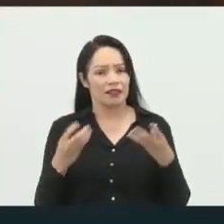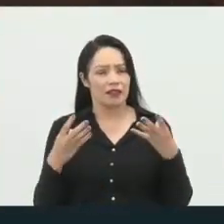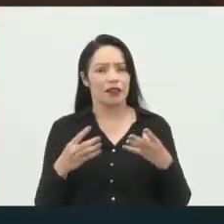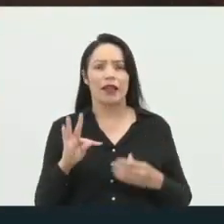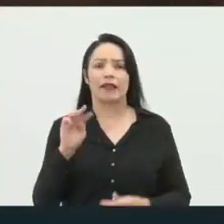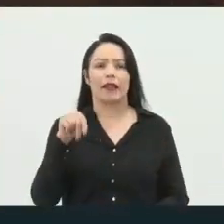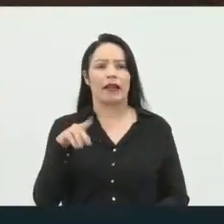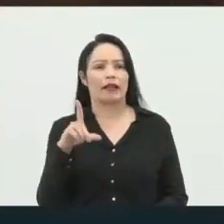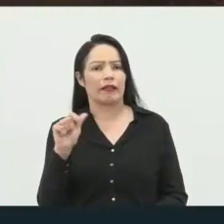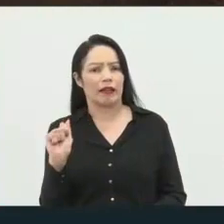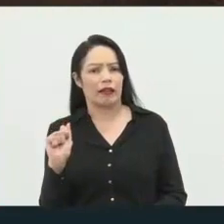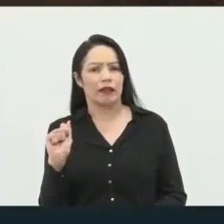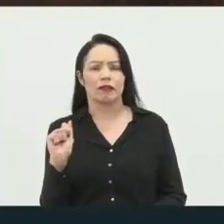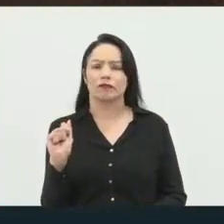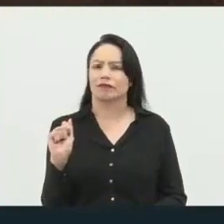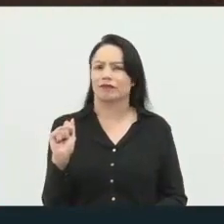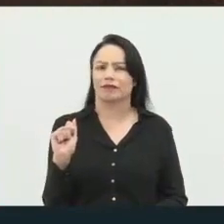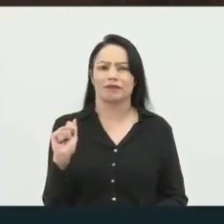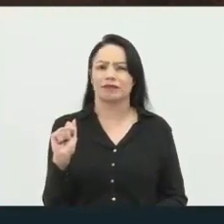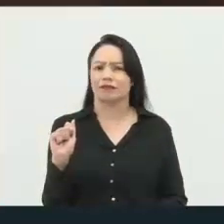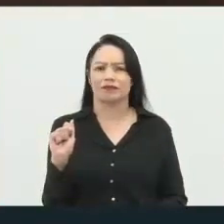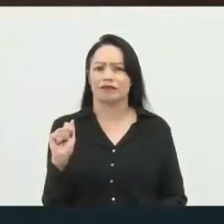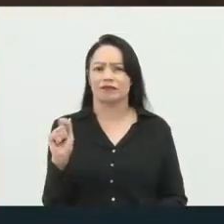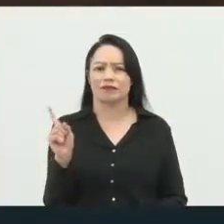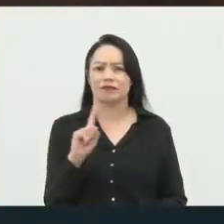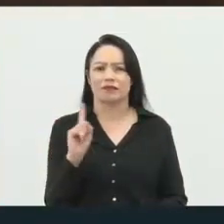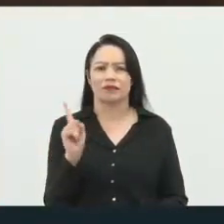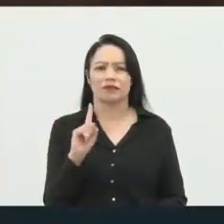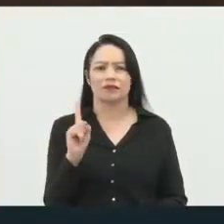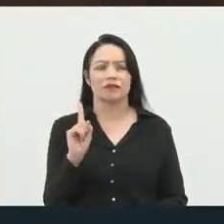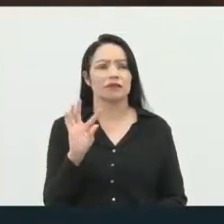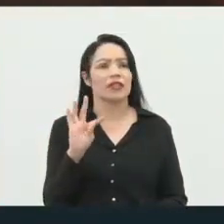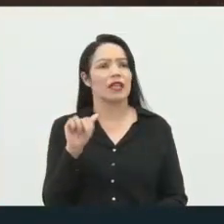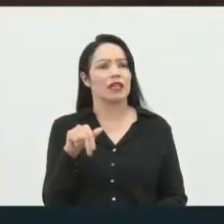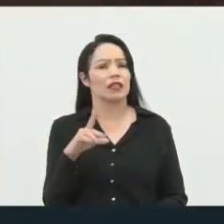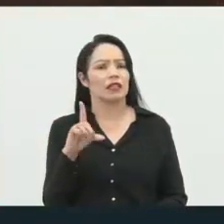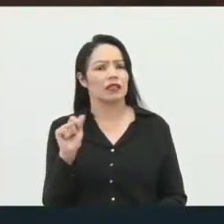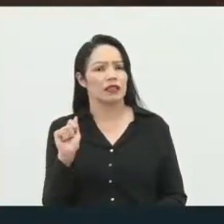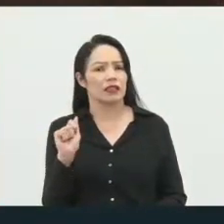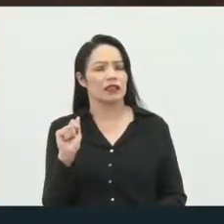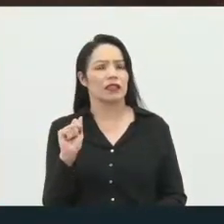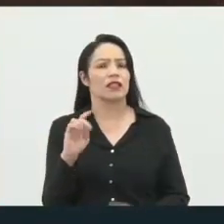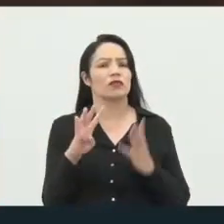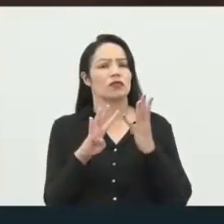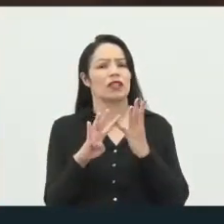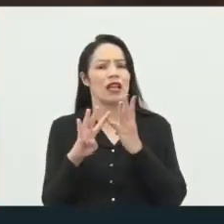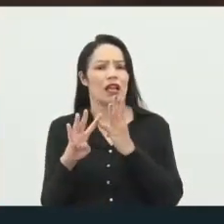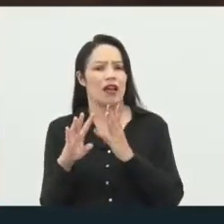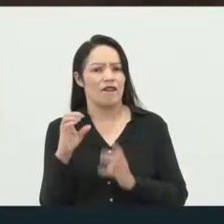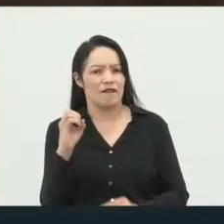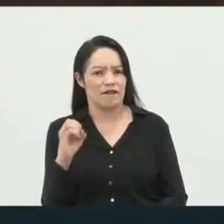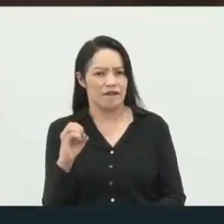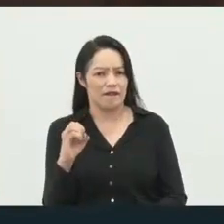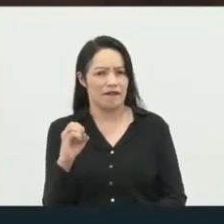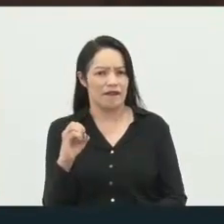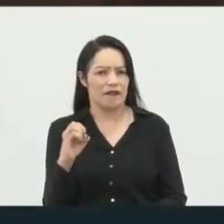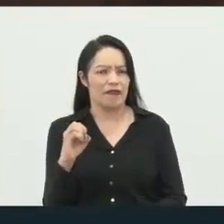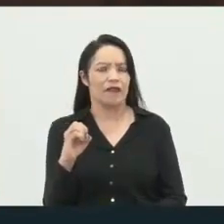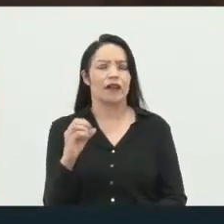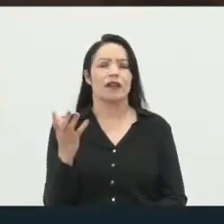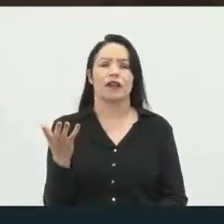Tendas da do Cecap não tendas desse zerafila que ou melhor